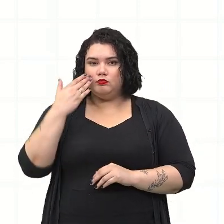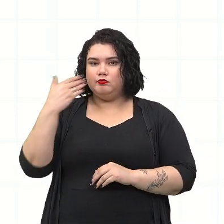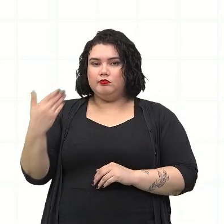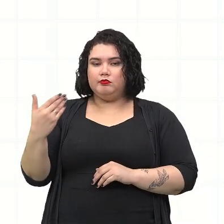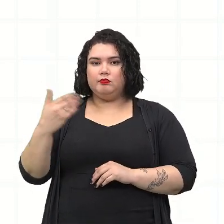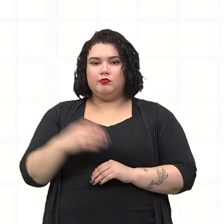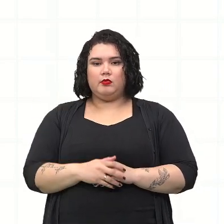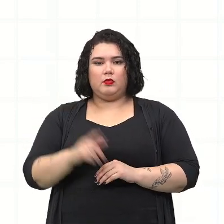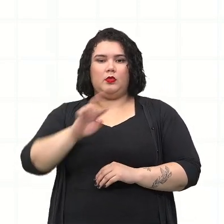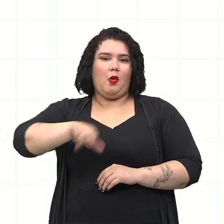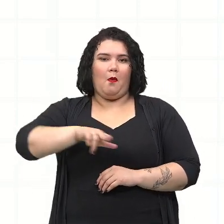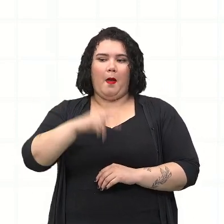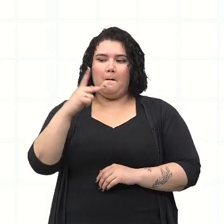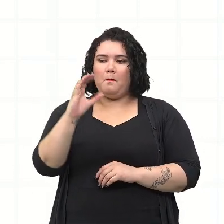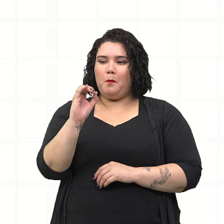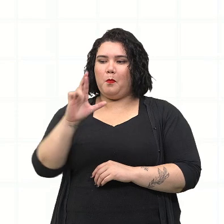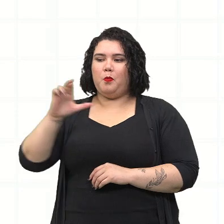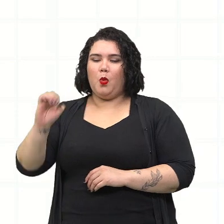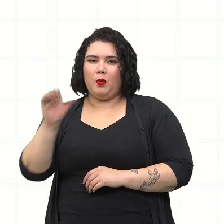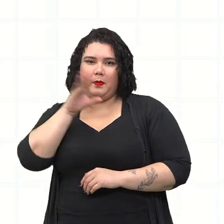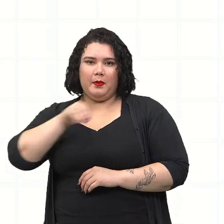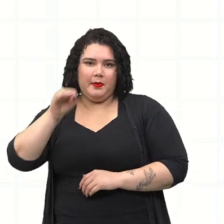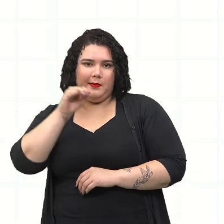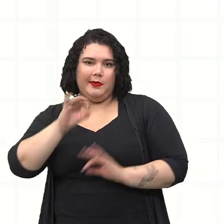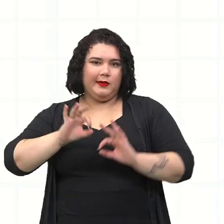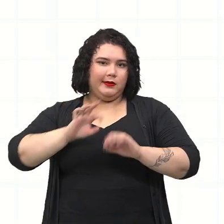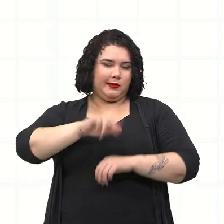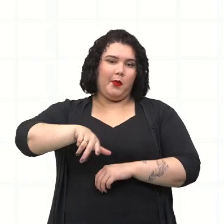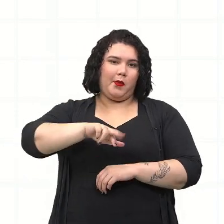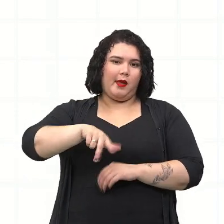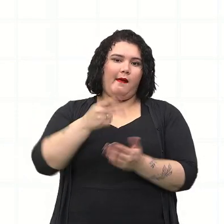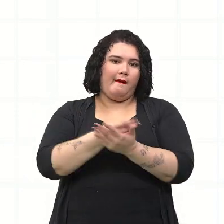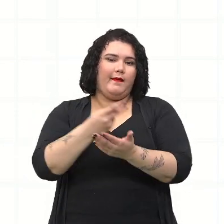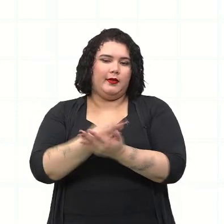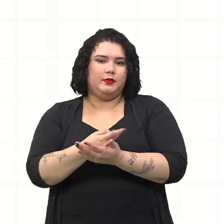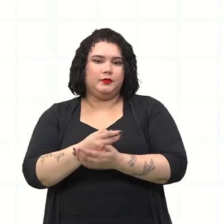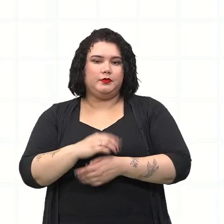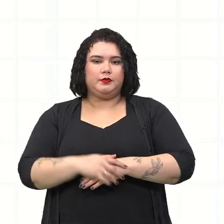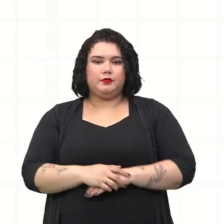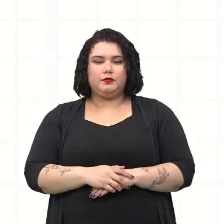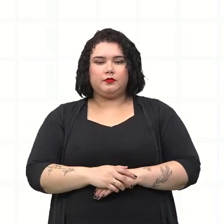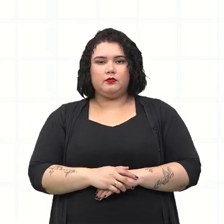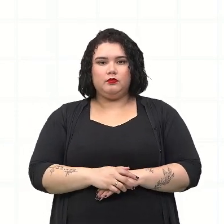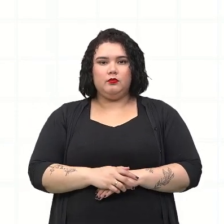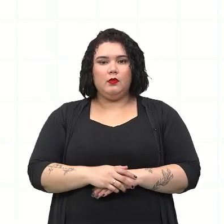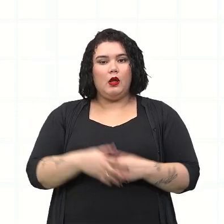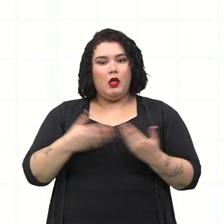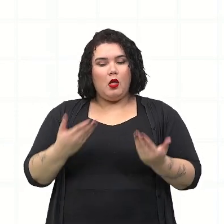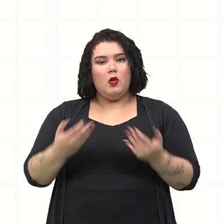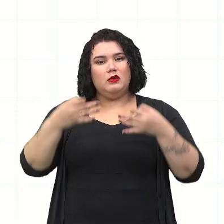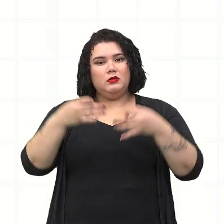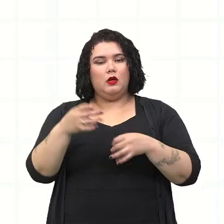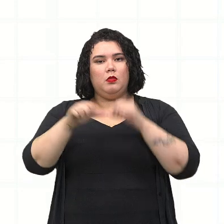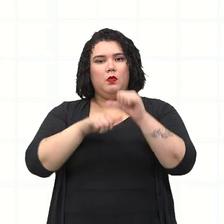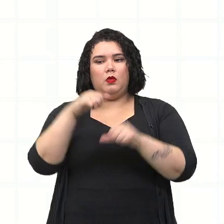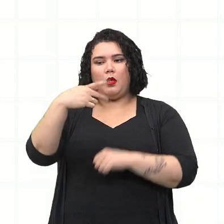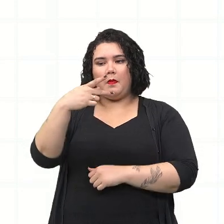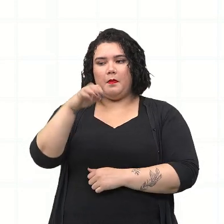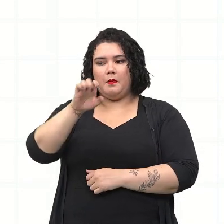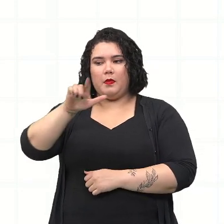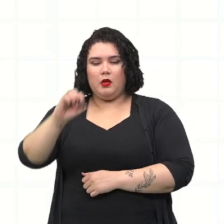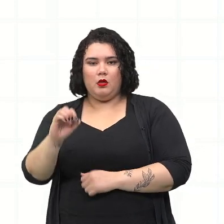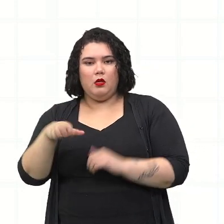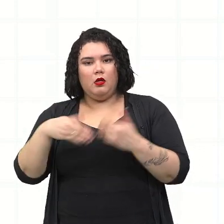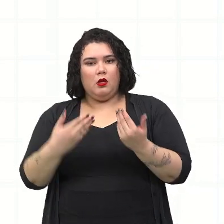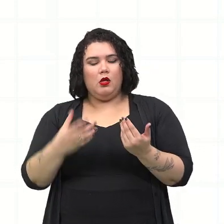fala poro. Desculpe. Poro é incorreto. As pessoas falam pelo, juntando essas